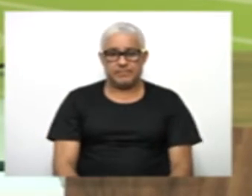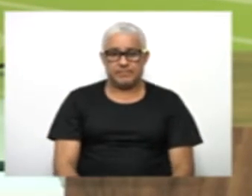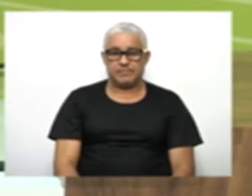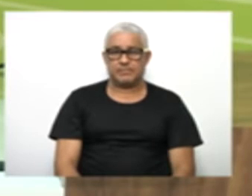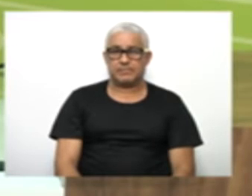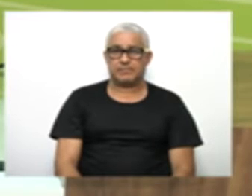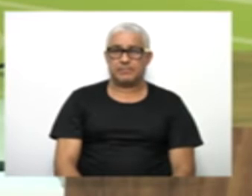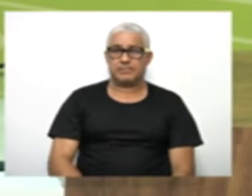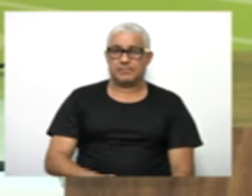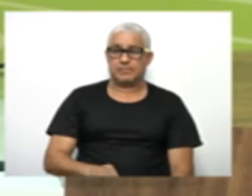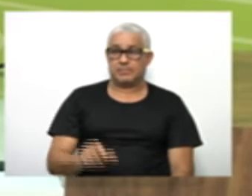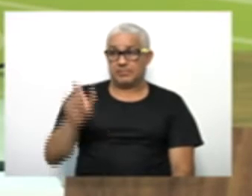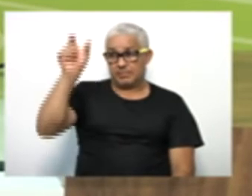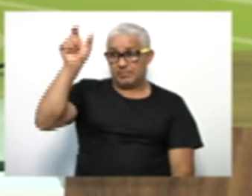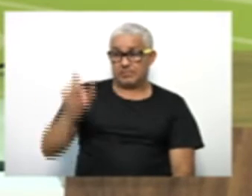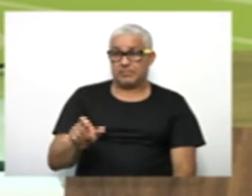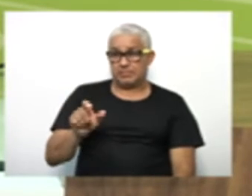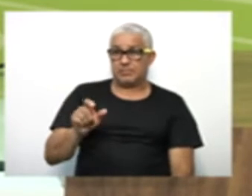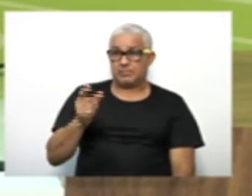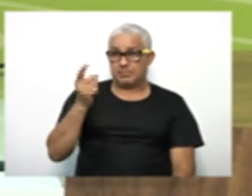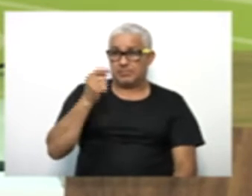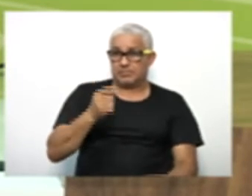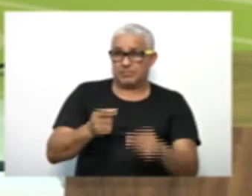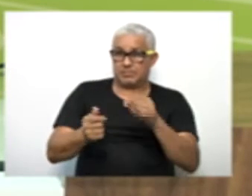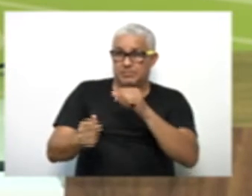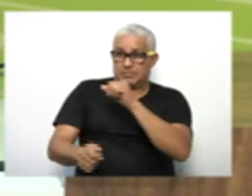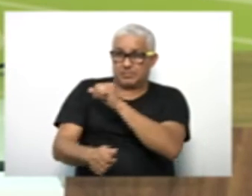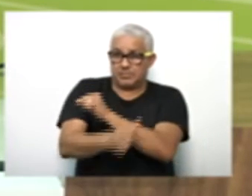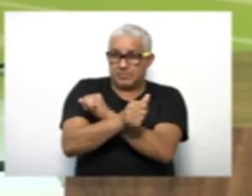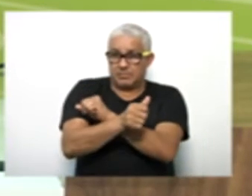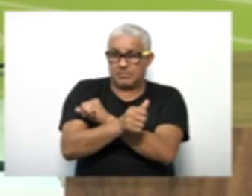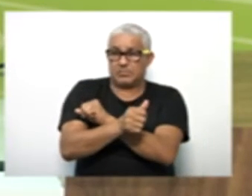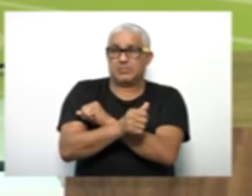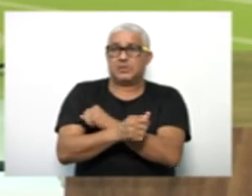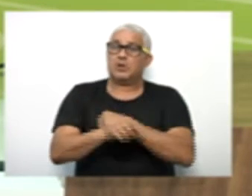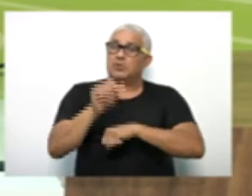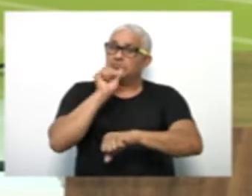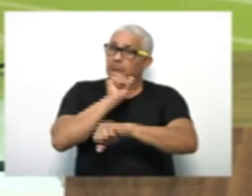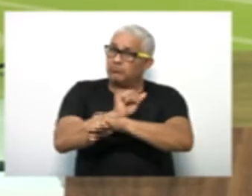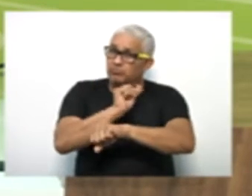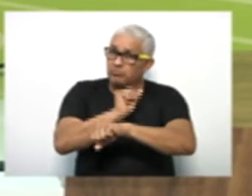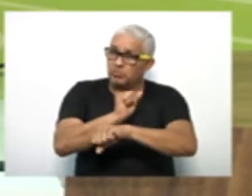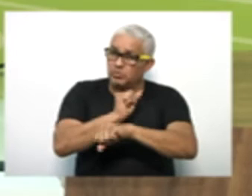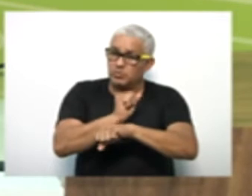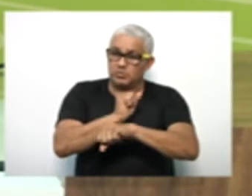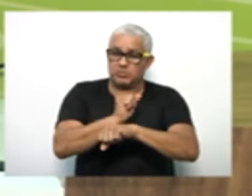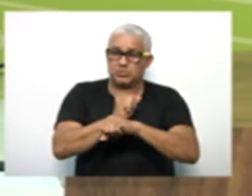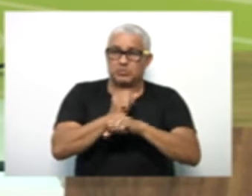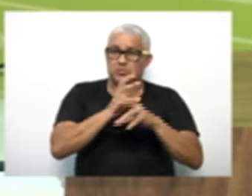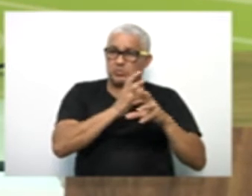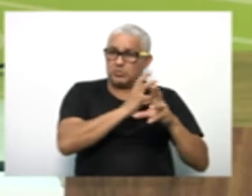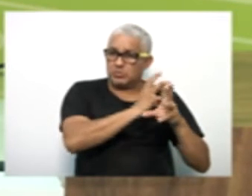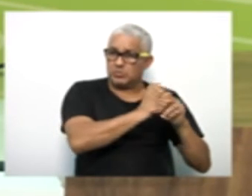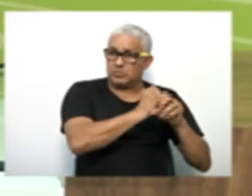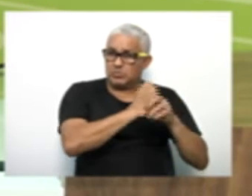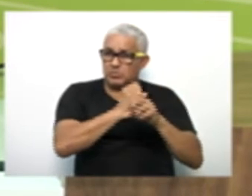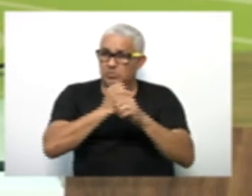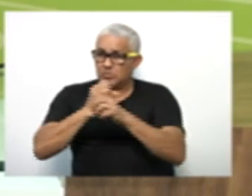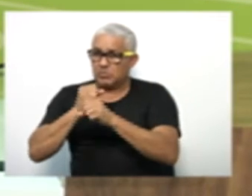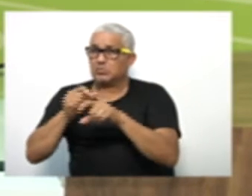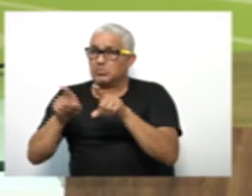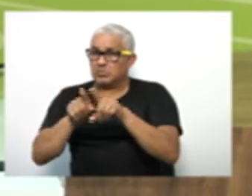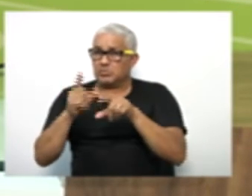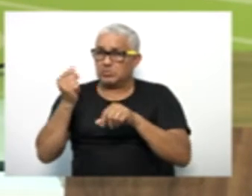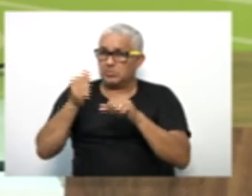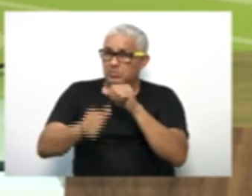o investidor, quando ele aplica o seu recurso financeiro, ele espera colher o benefício também desse